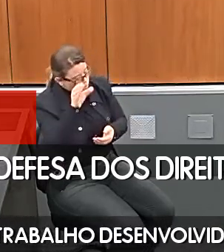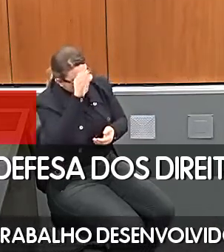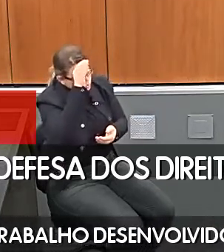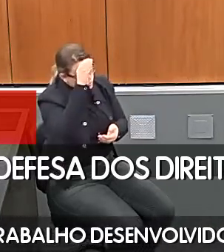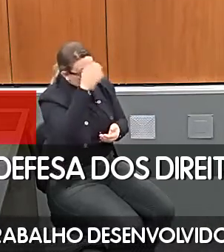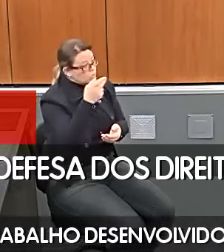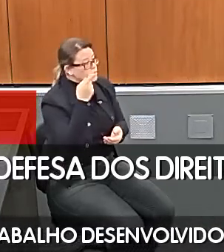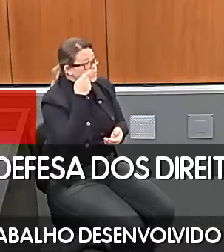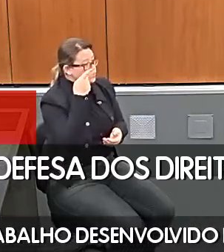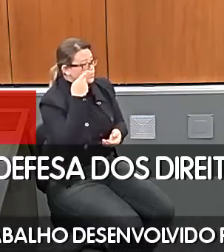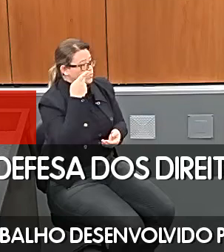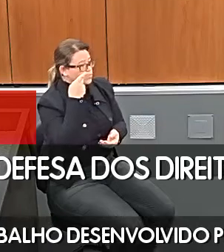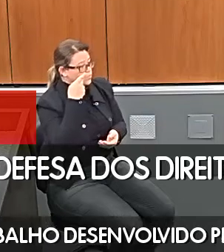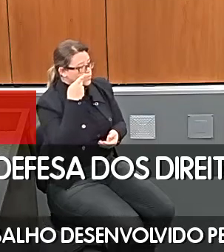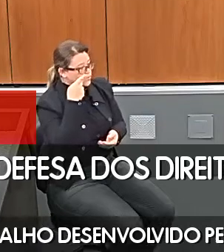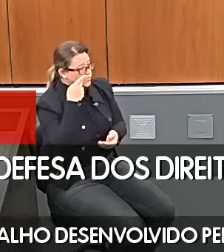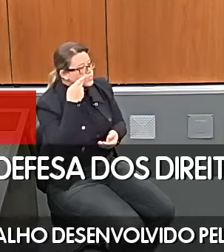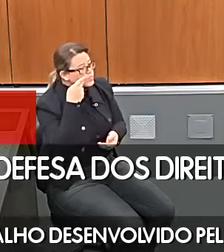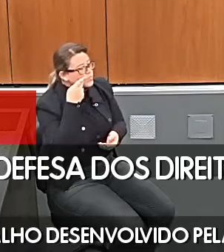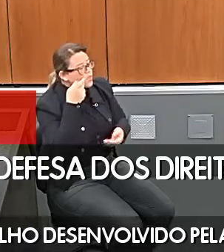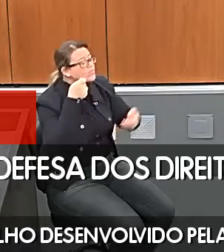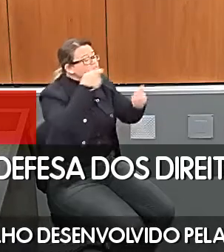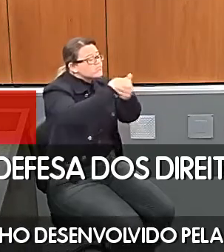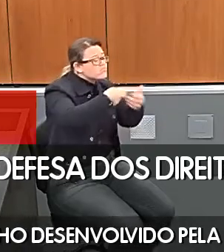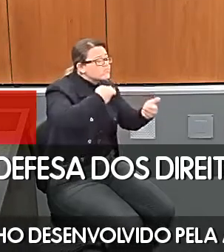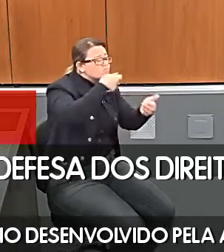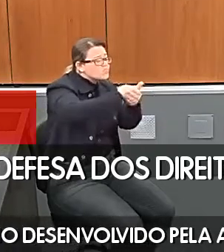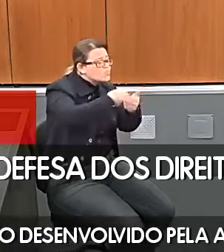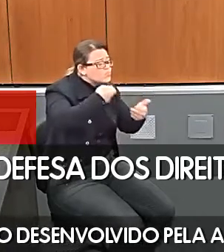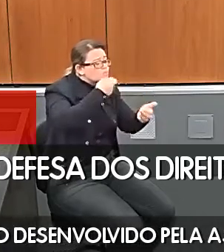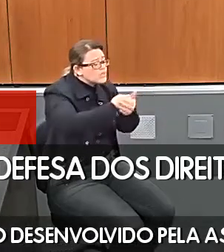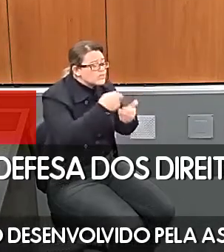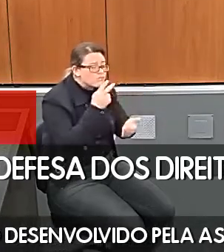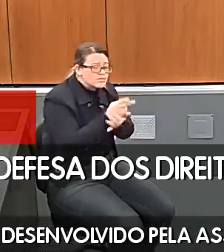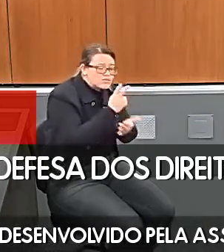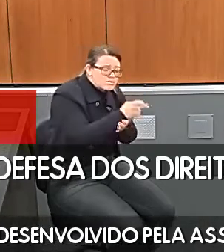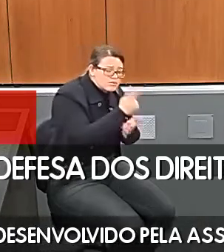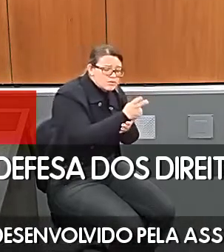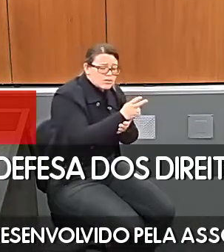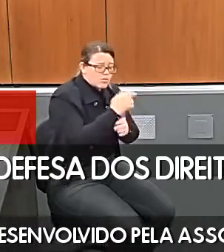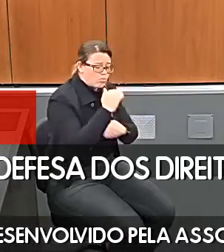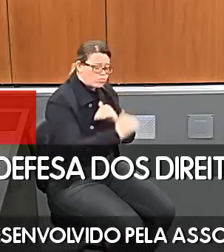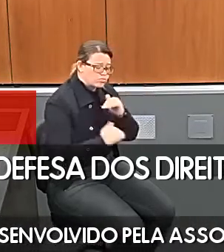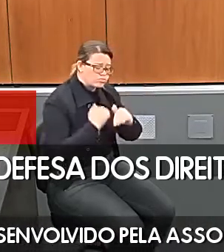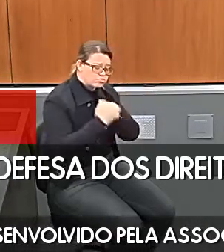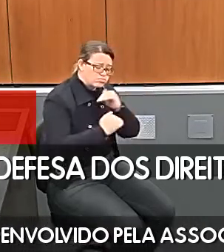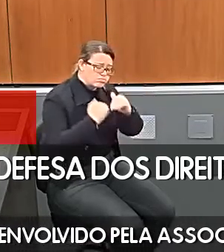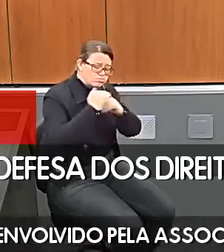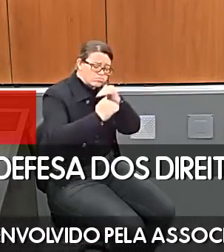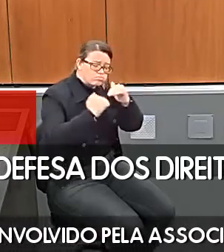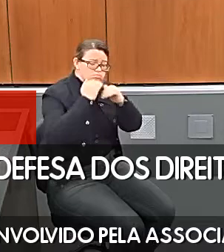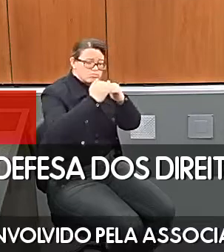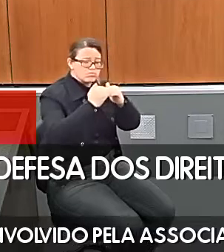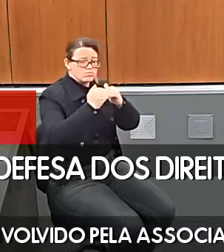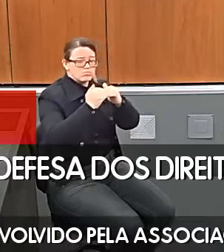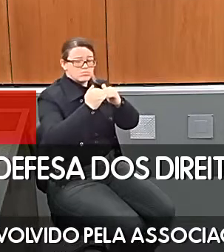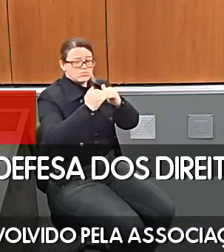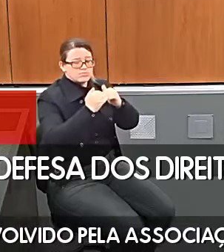E depois disso, eu passei a conhecer os demais. Né, e a luta, eu vejo assim, que vale a pena. Né, eu queria só